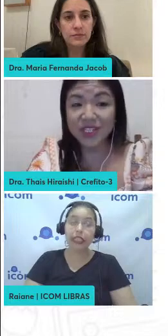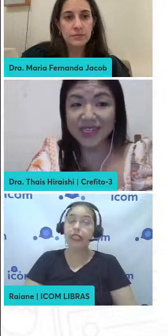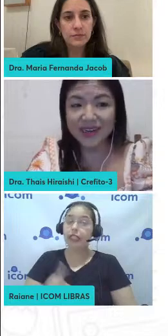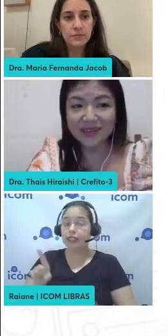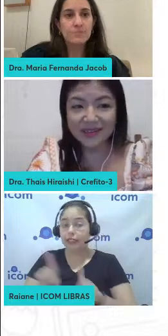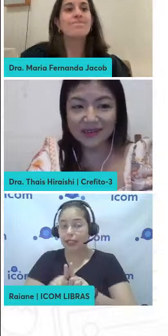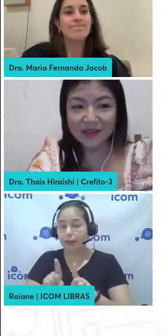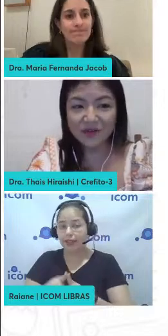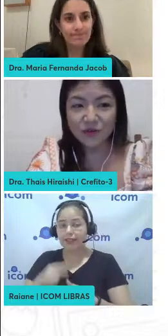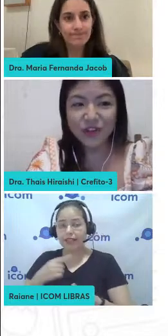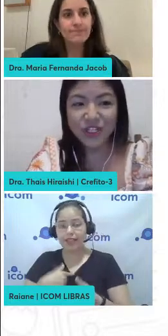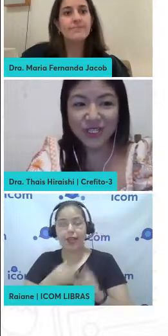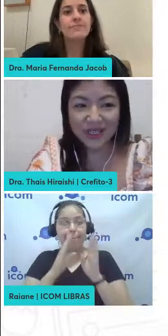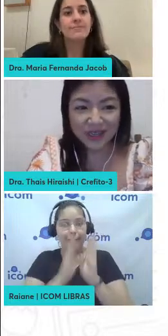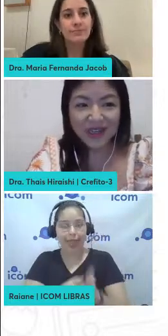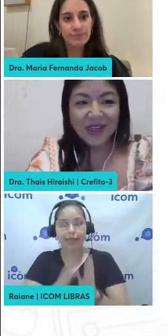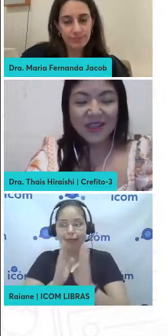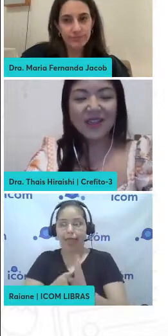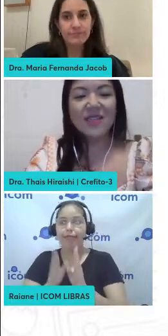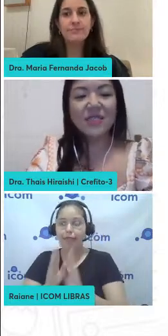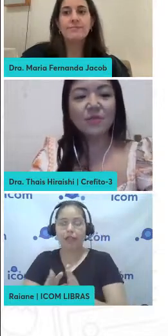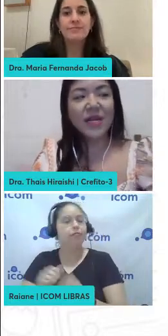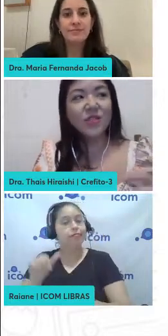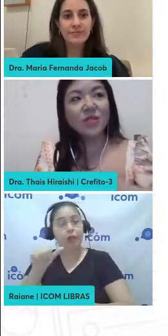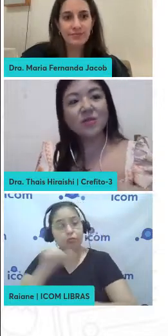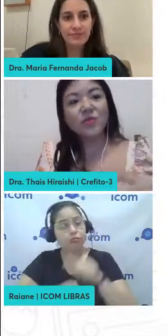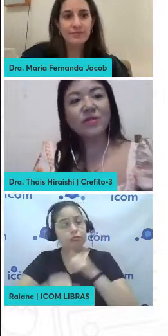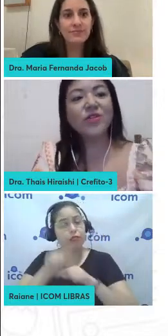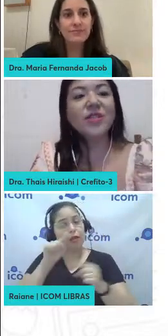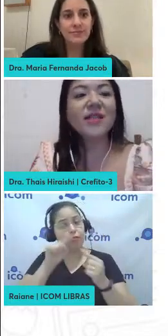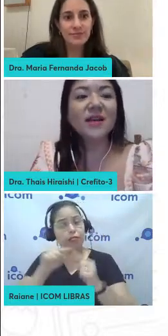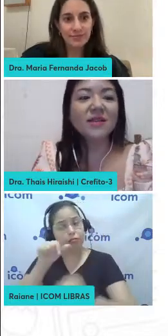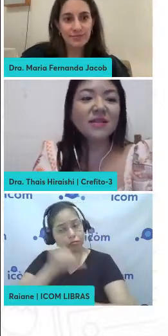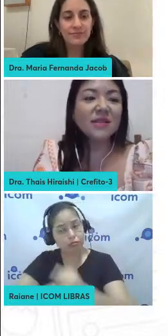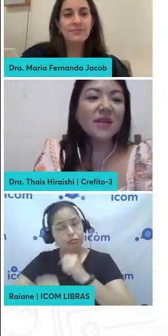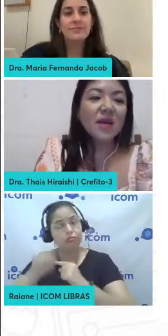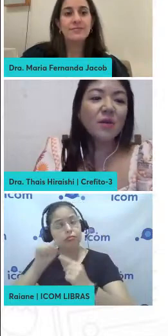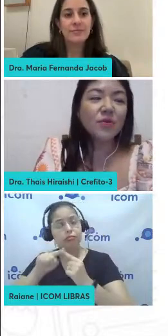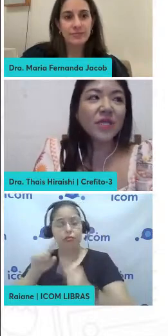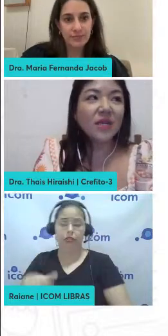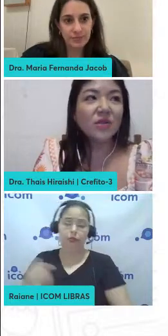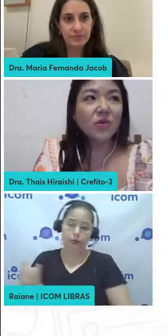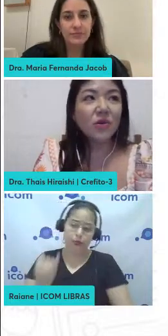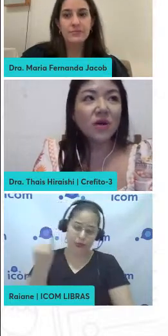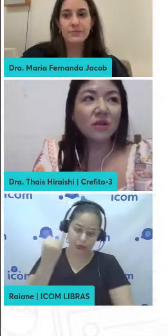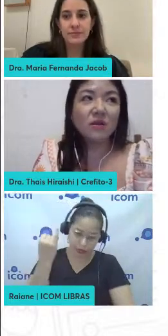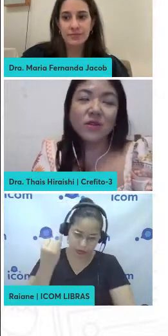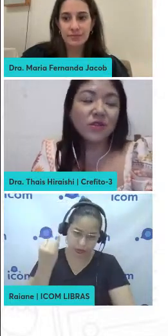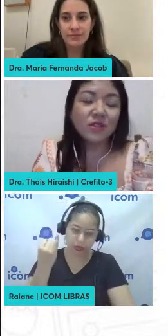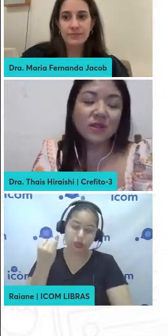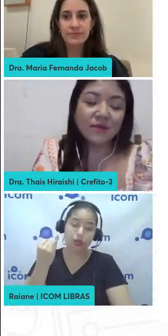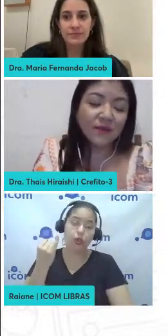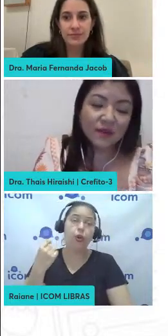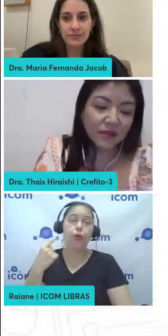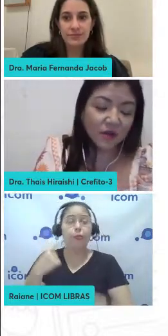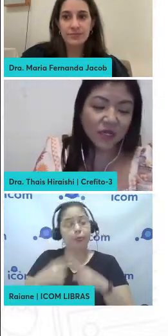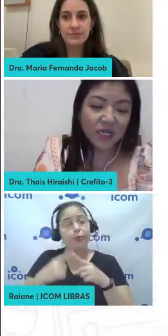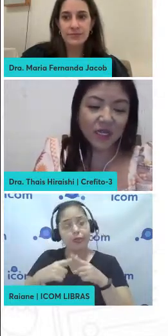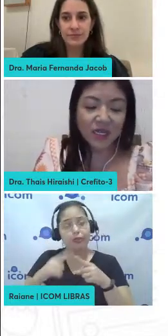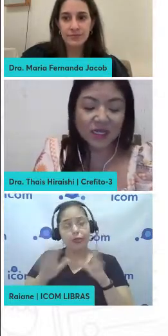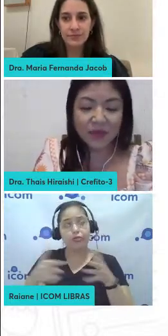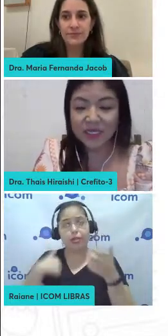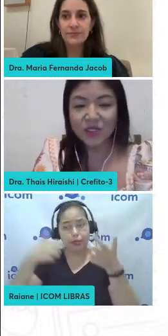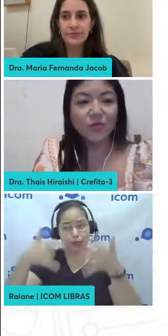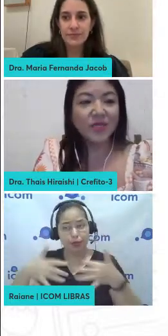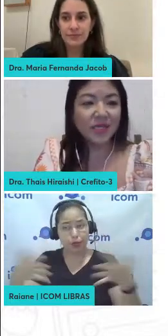muito engessadas, né? Fugir, né, dessas práticas muito engessadas, porque isso é o que a gente estava falando agora,